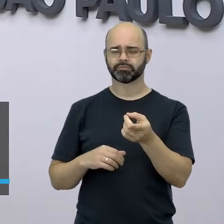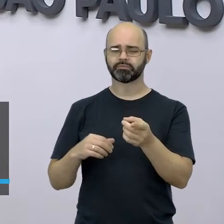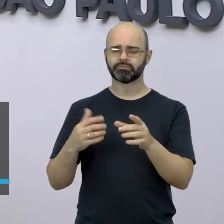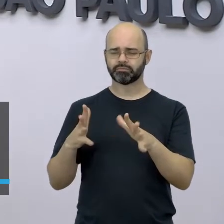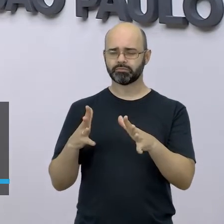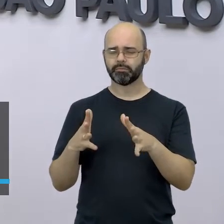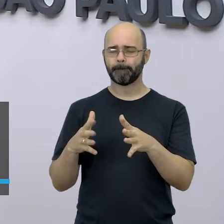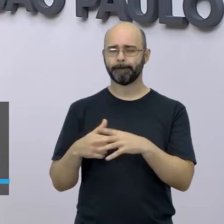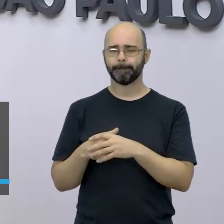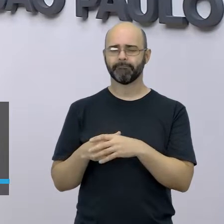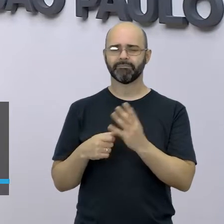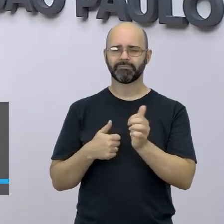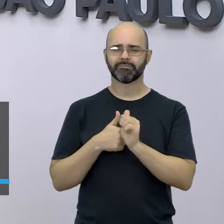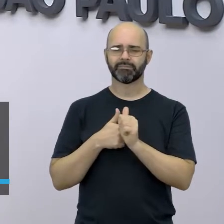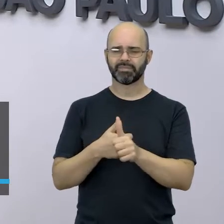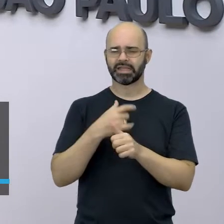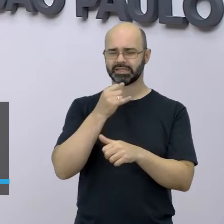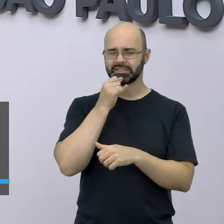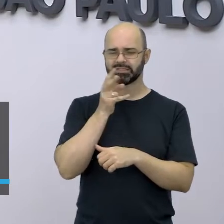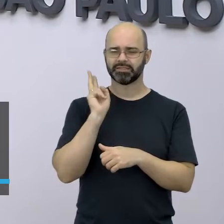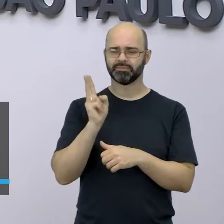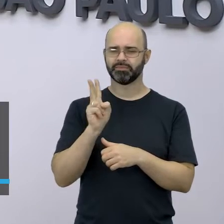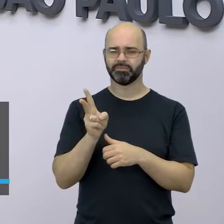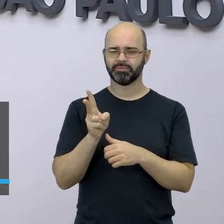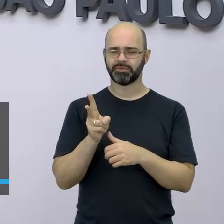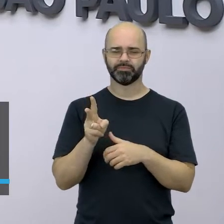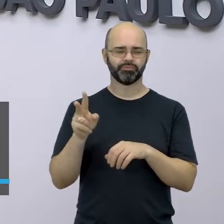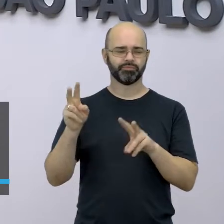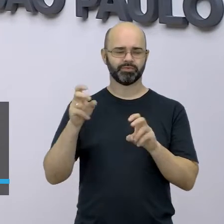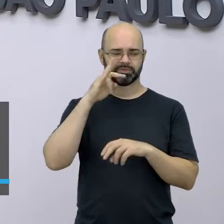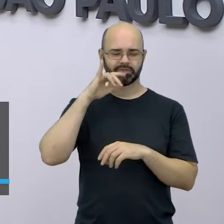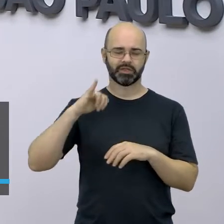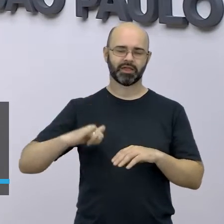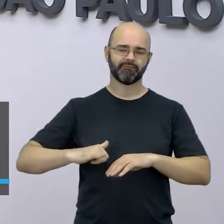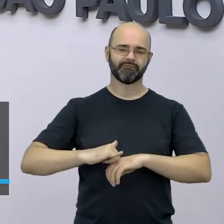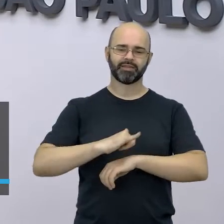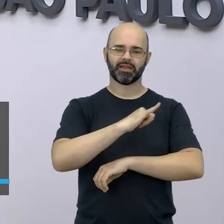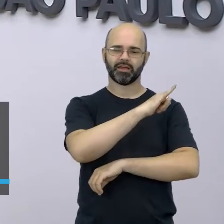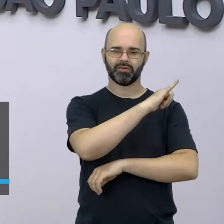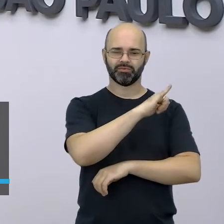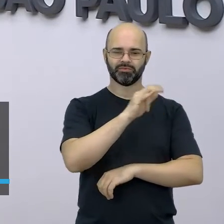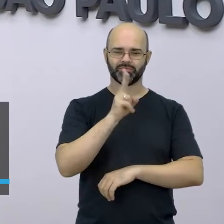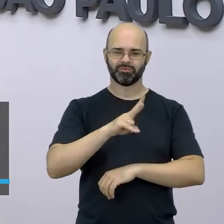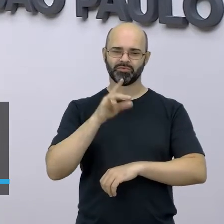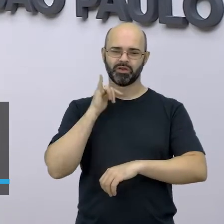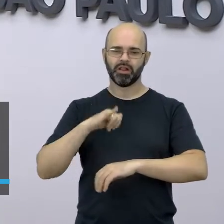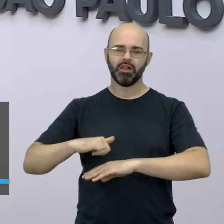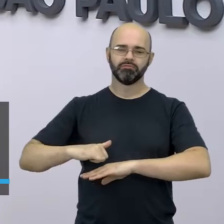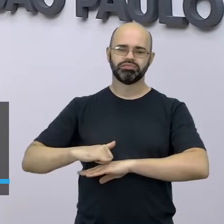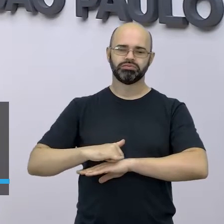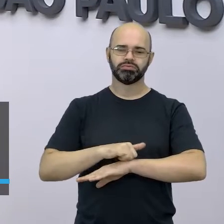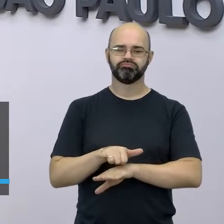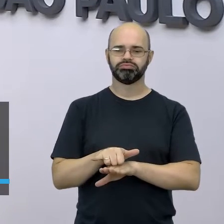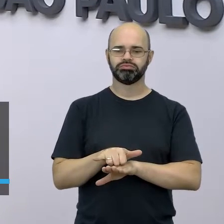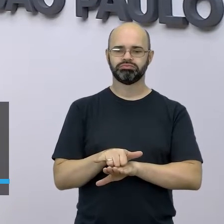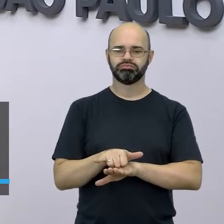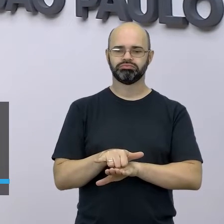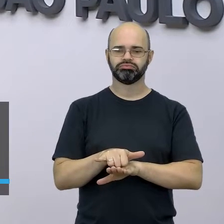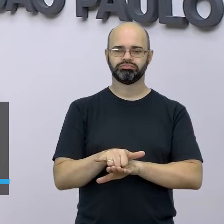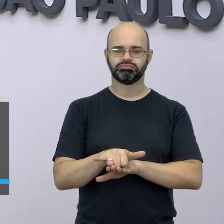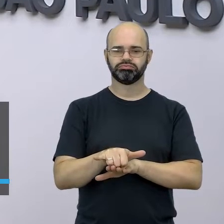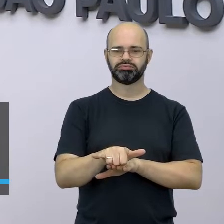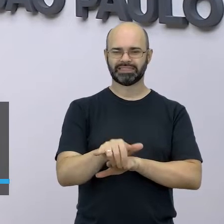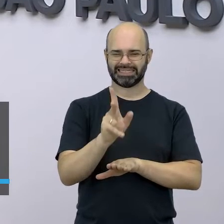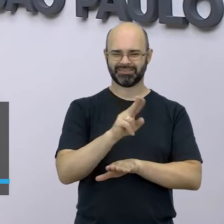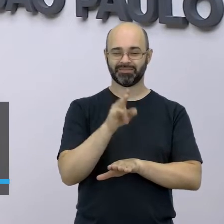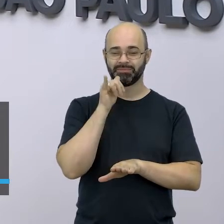segue o mesmo exemplo de um avião numa pista de decolagem, né? Sendo que o primeiro passo